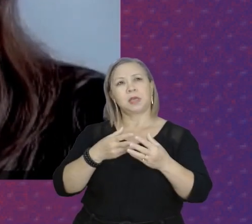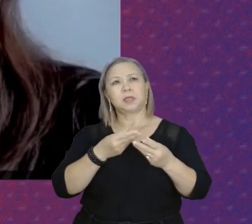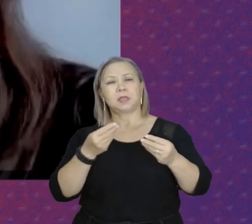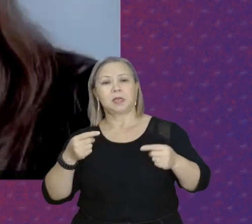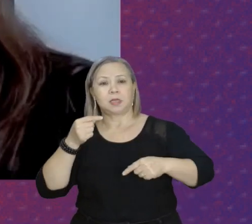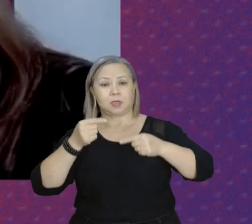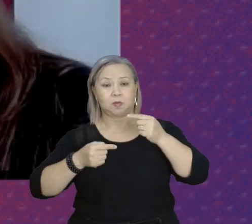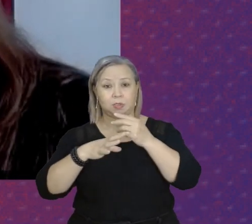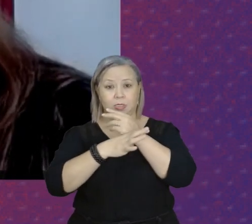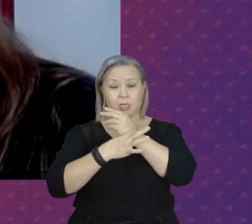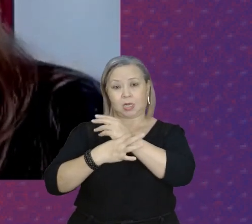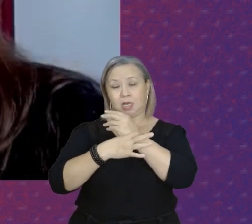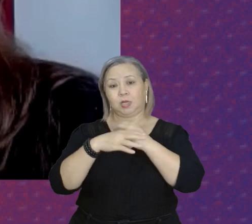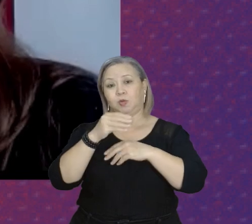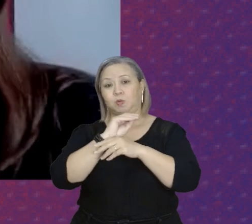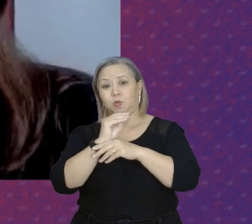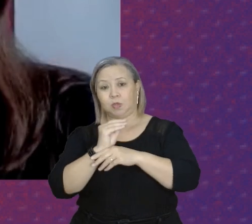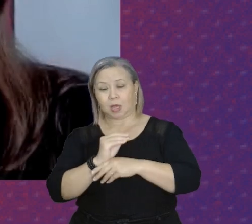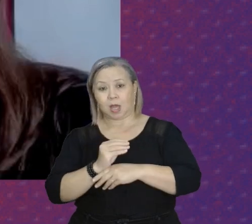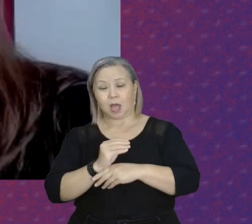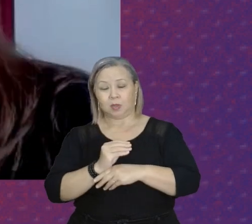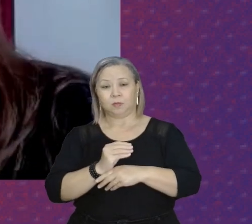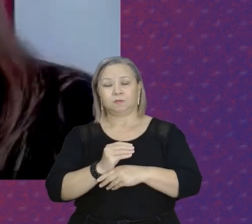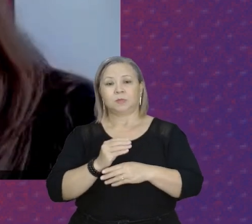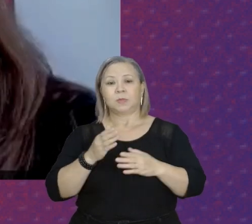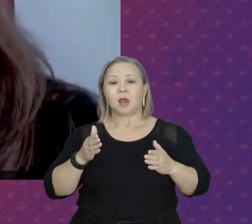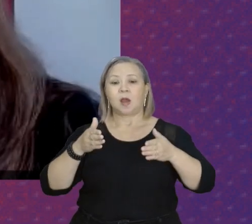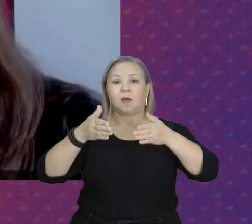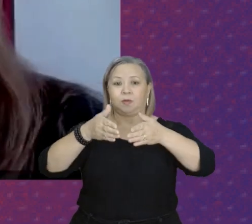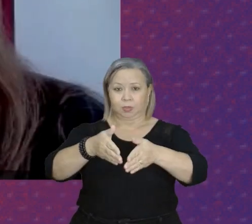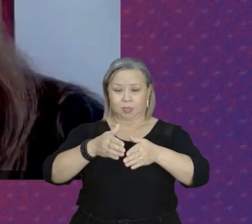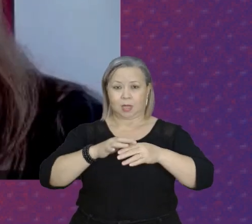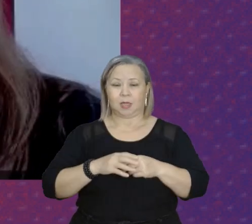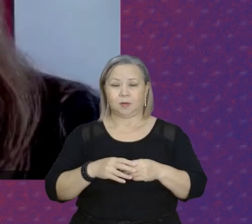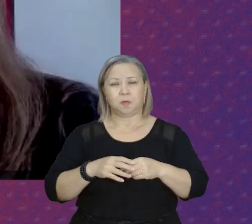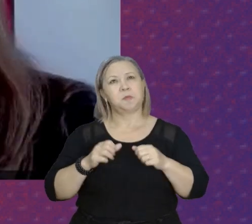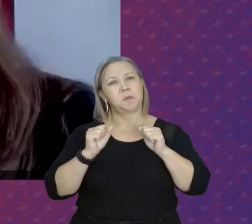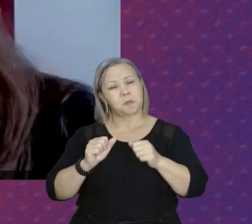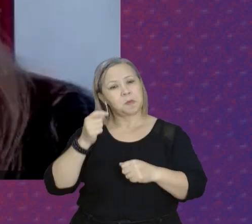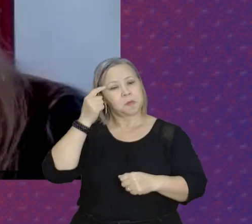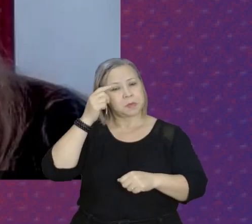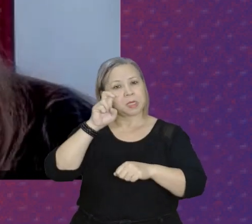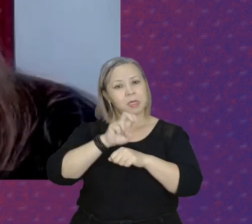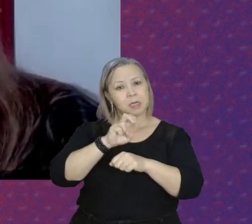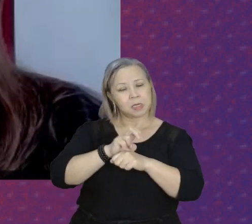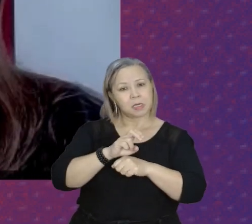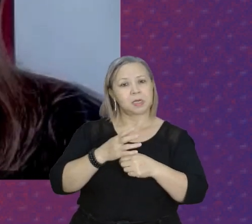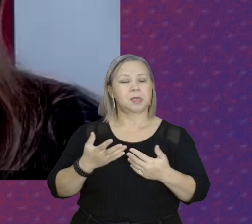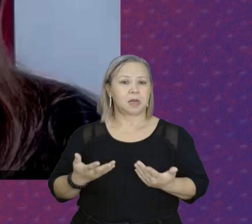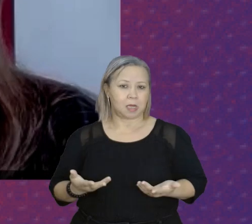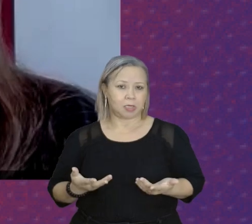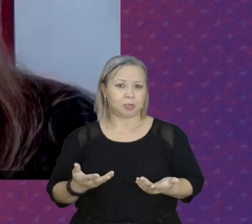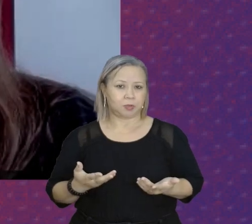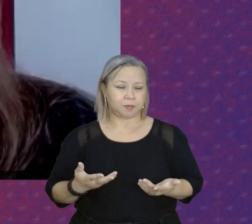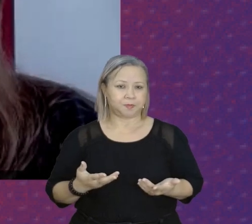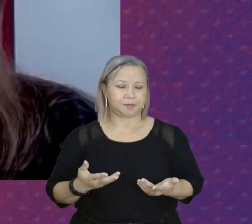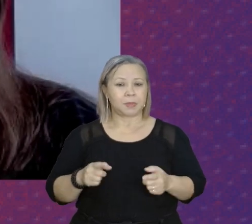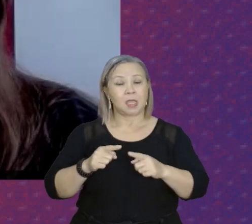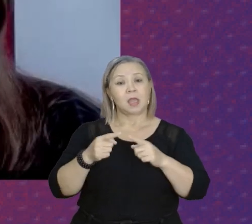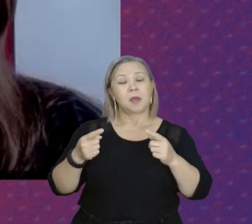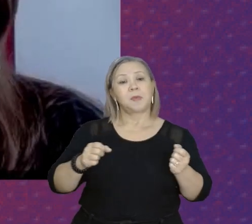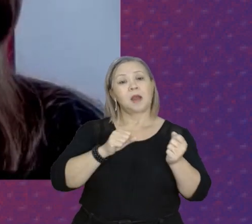que garantem o cuidado direto, né? Então, a gente pode pensar em creches, por exemplo, centro-dia, mas a gente